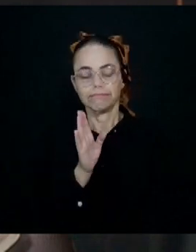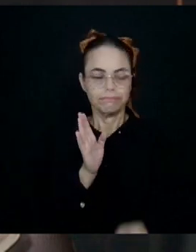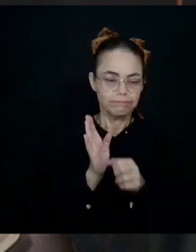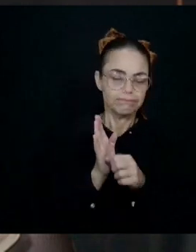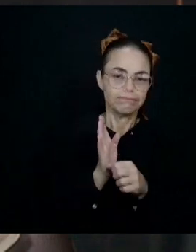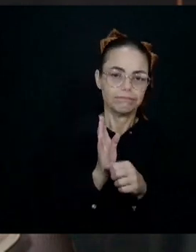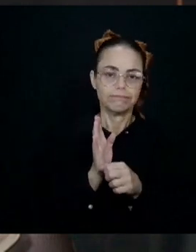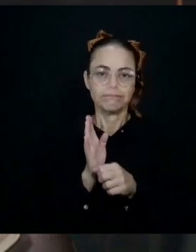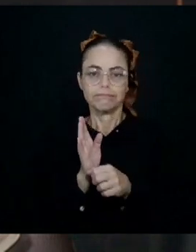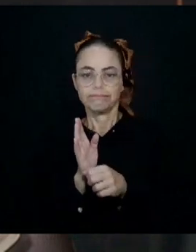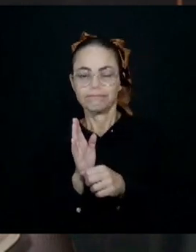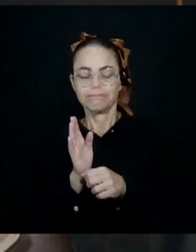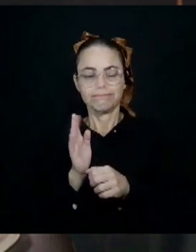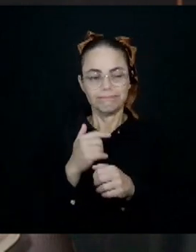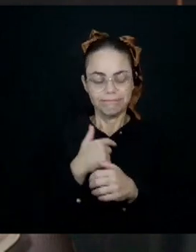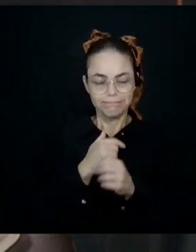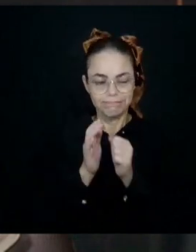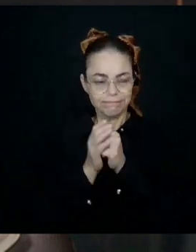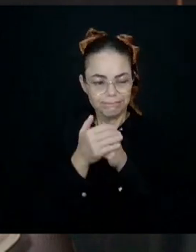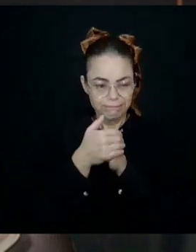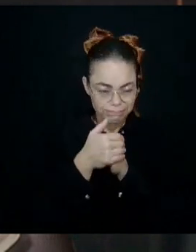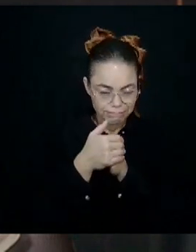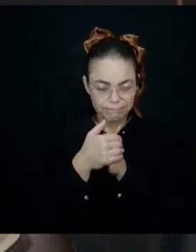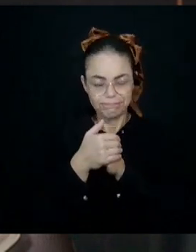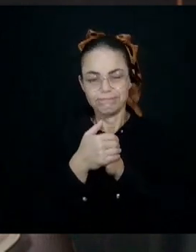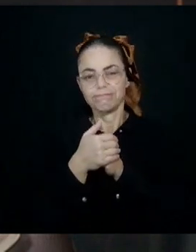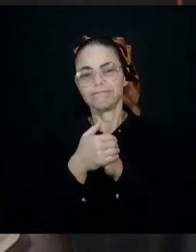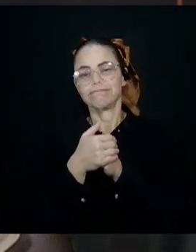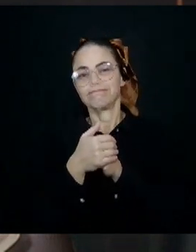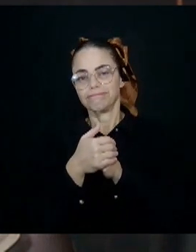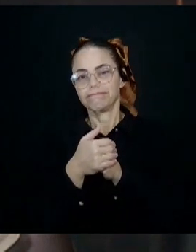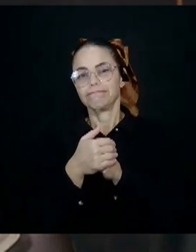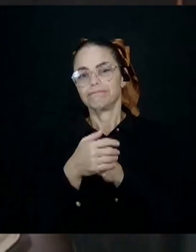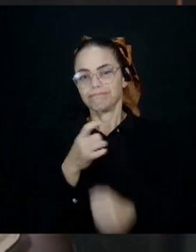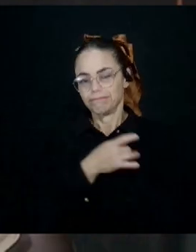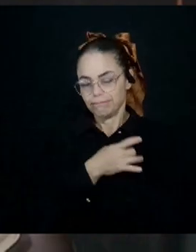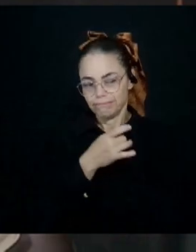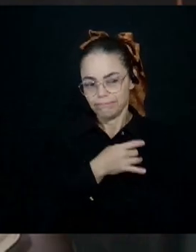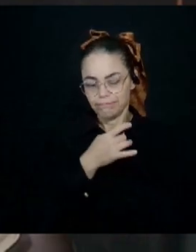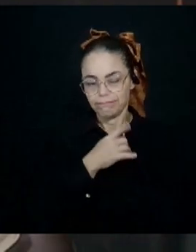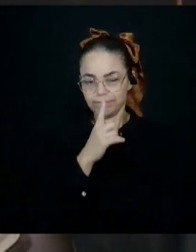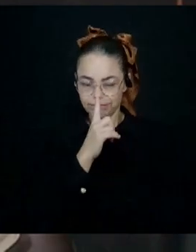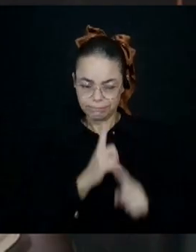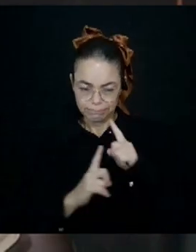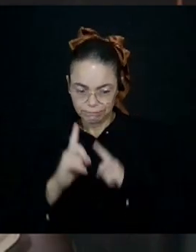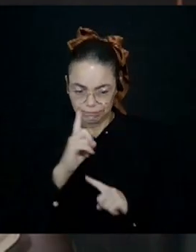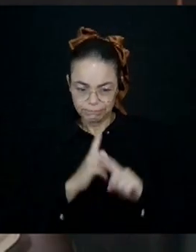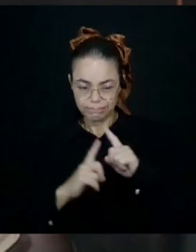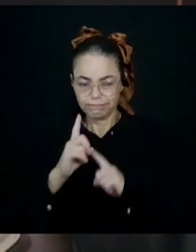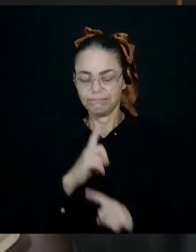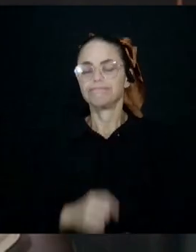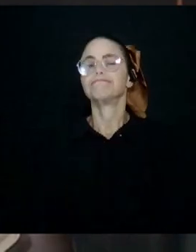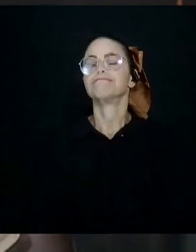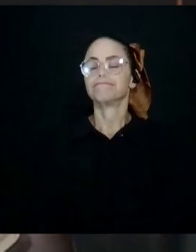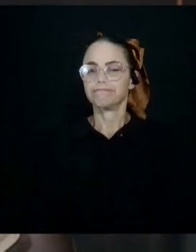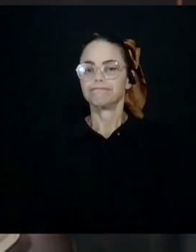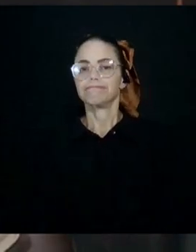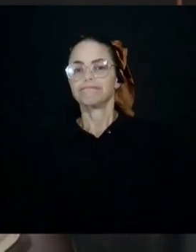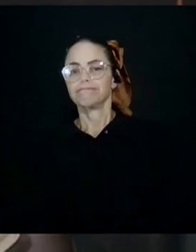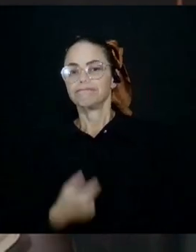coisa, né? Com medo dessas críticas, com medo dessa polaridade, né? De ser mal